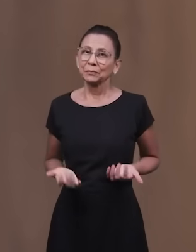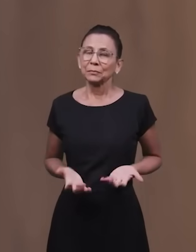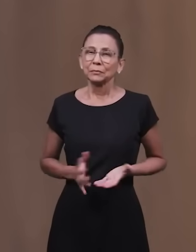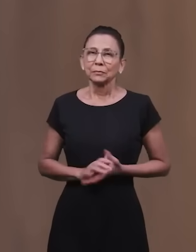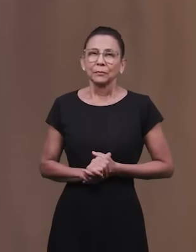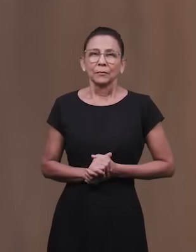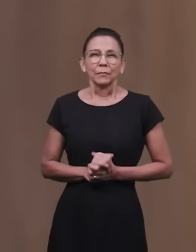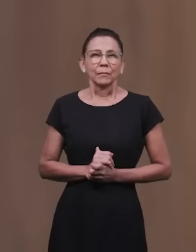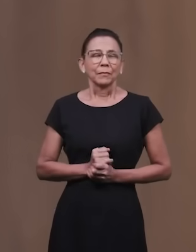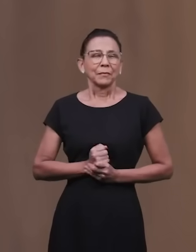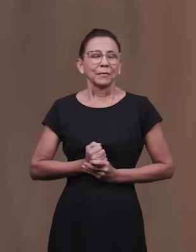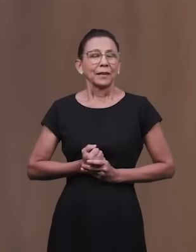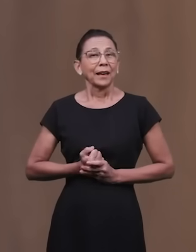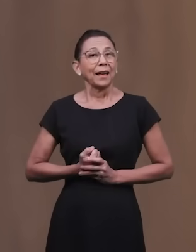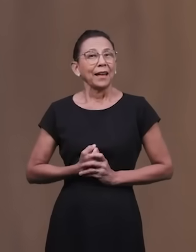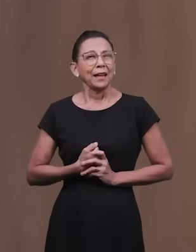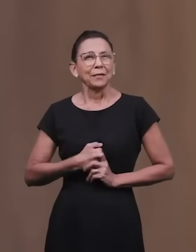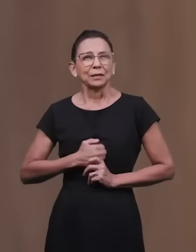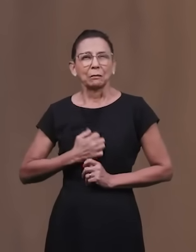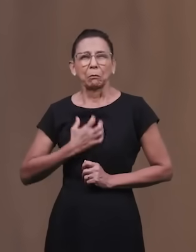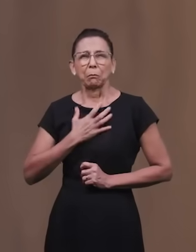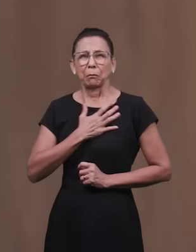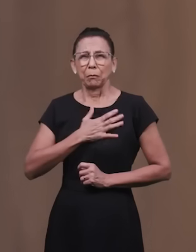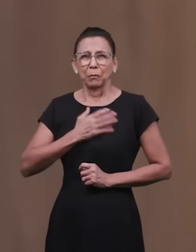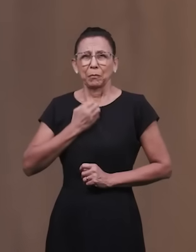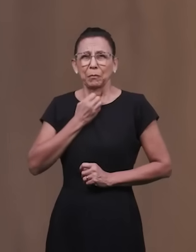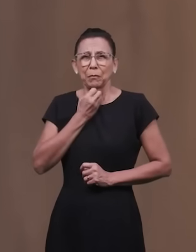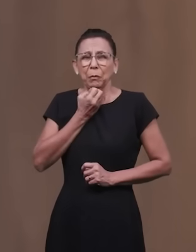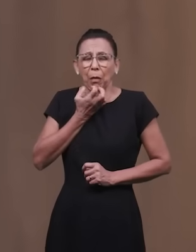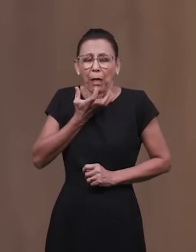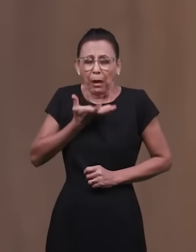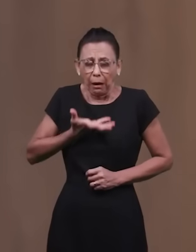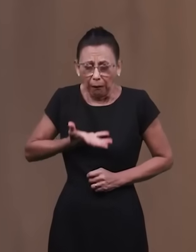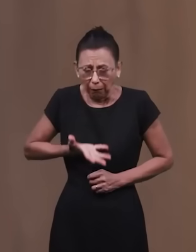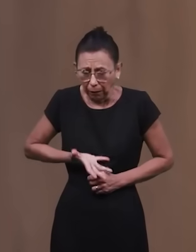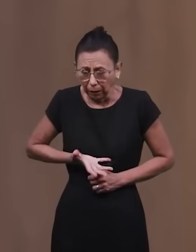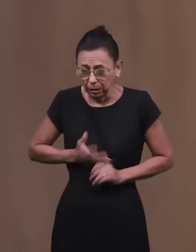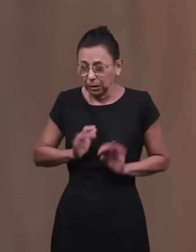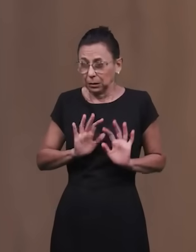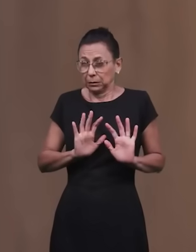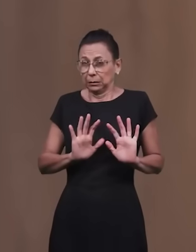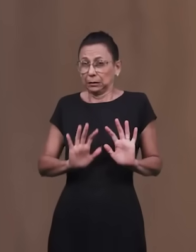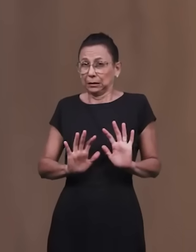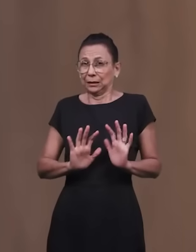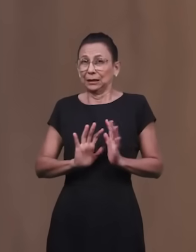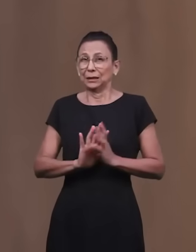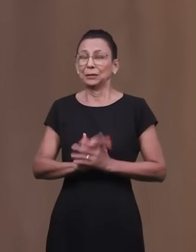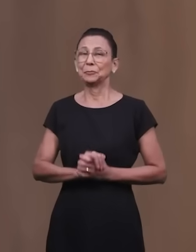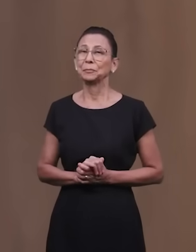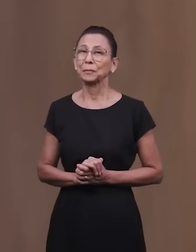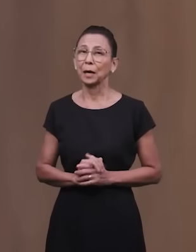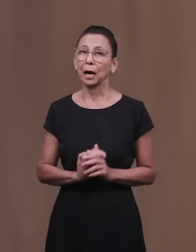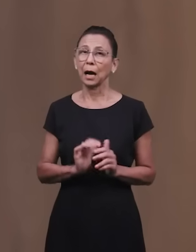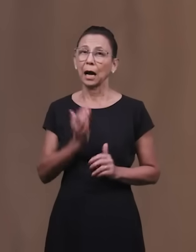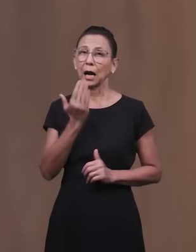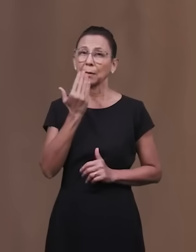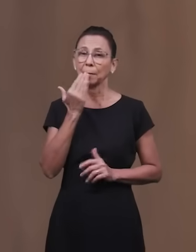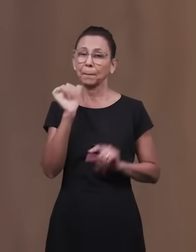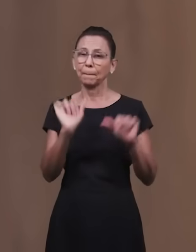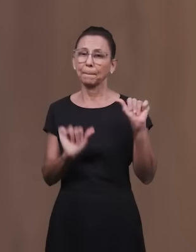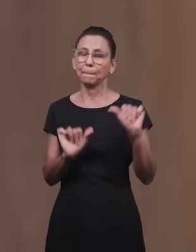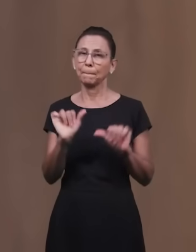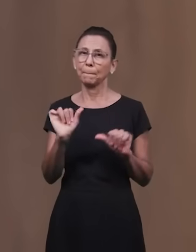ansiedade. As náuseas também trazem muito incômodo, porque a pessoa altera a